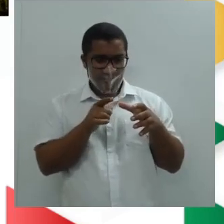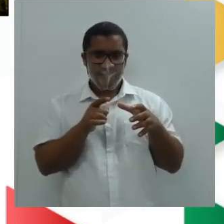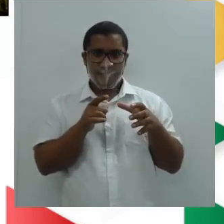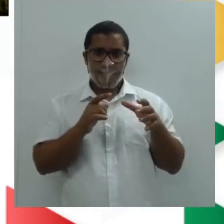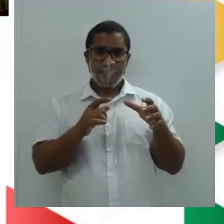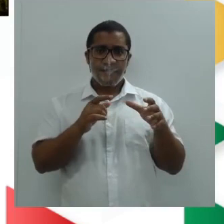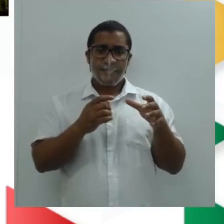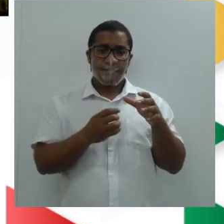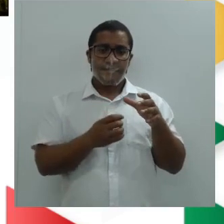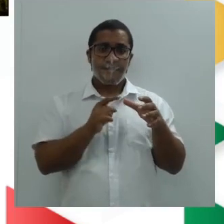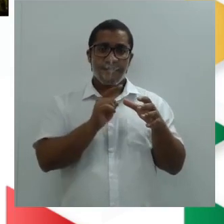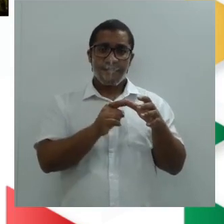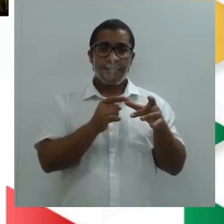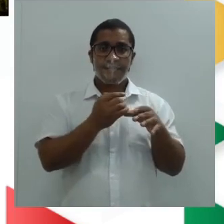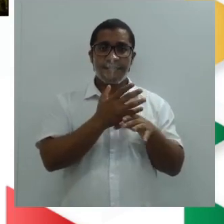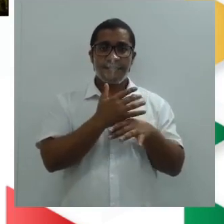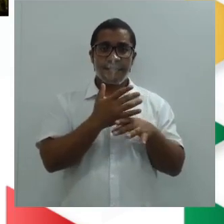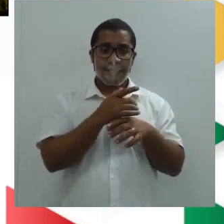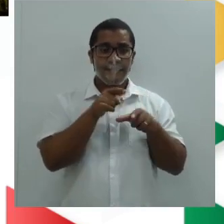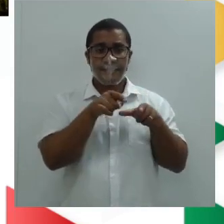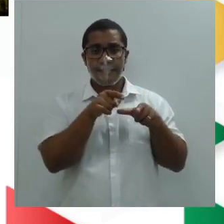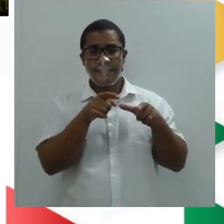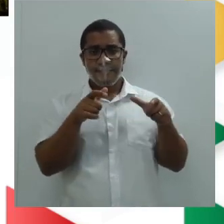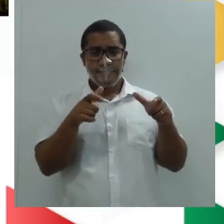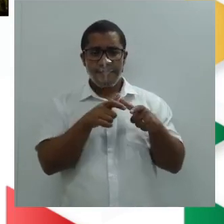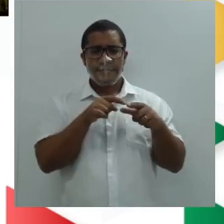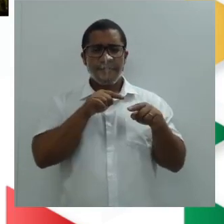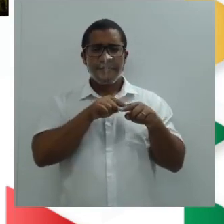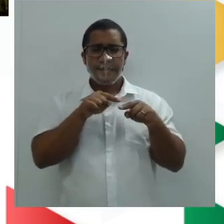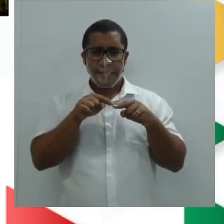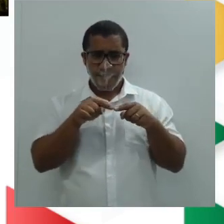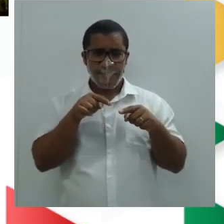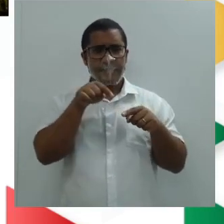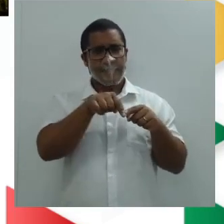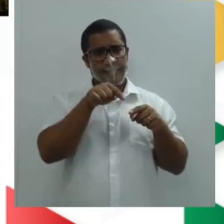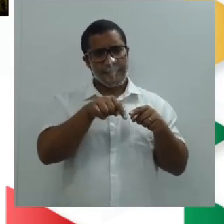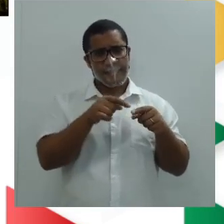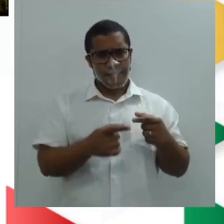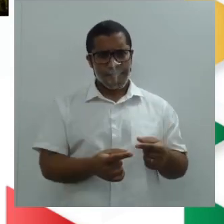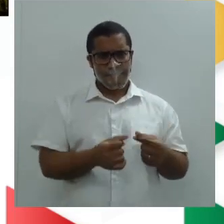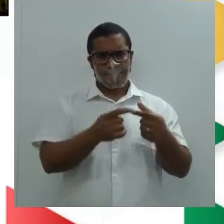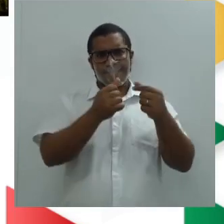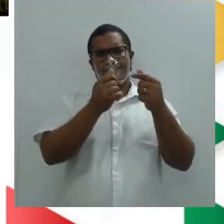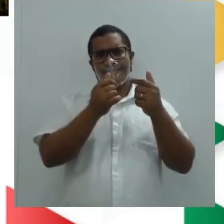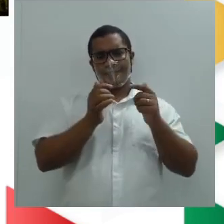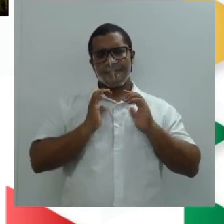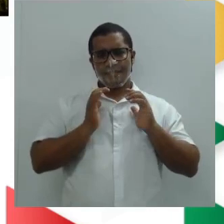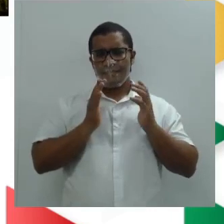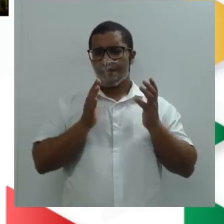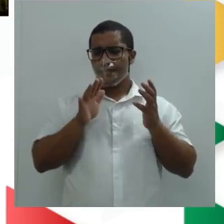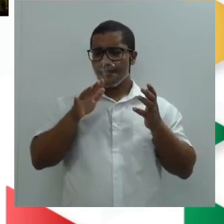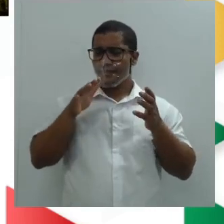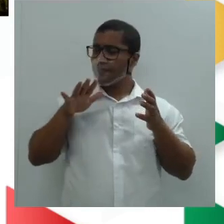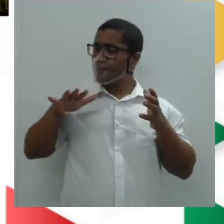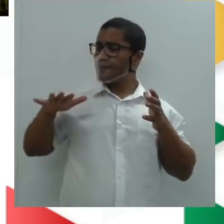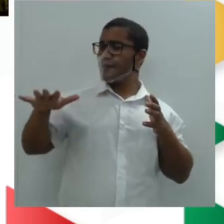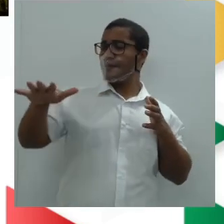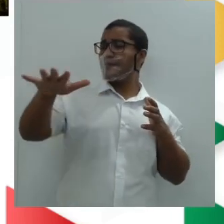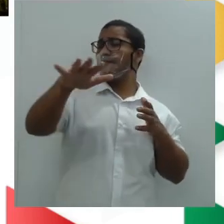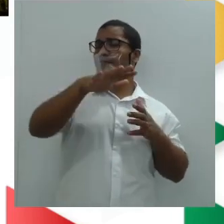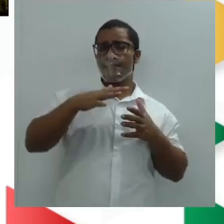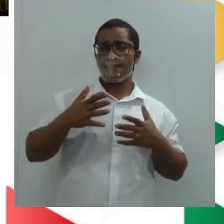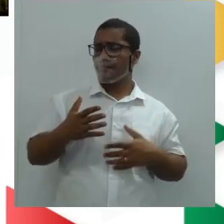concentrados nessa, que a gente chama nessa cidade, nesse bairro nobre, não é? E aí eu pergunto, e os demais? Como